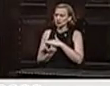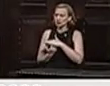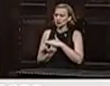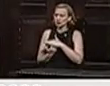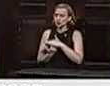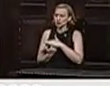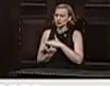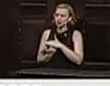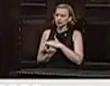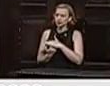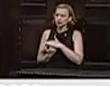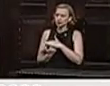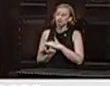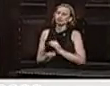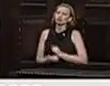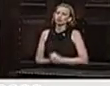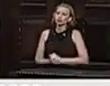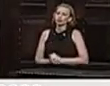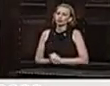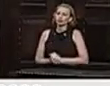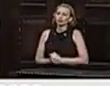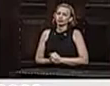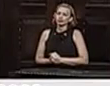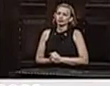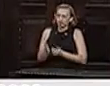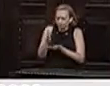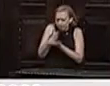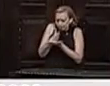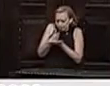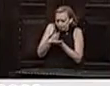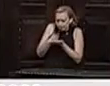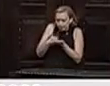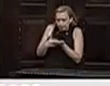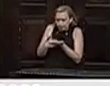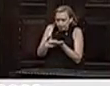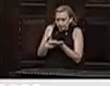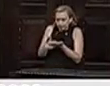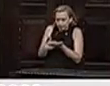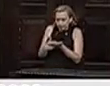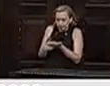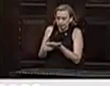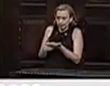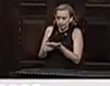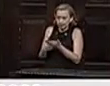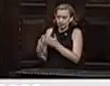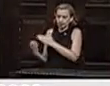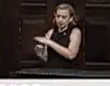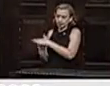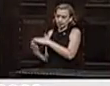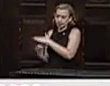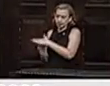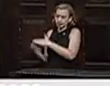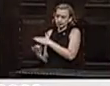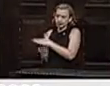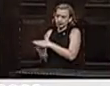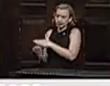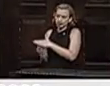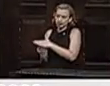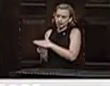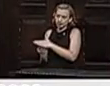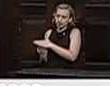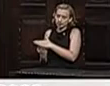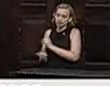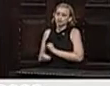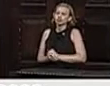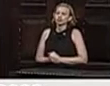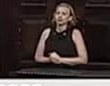não existem mais, que elas faliram. Parte grande, deputado Jânio, parte grande dessas empresas que estão na lista da dívida